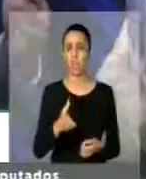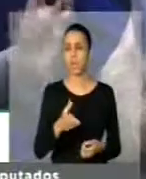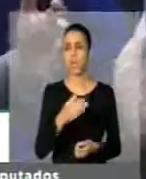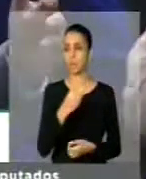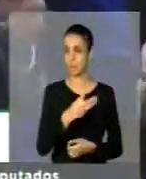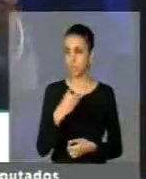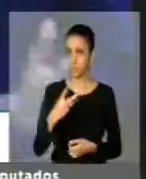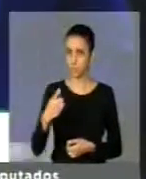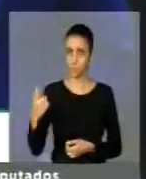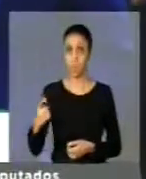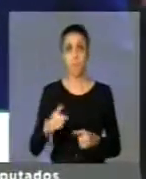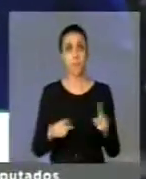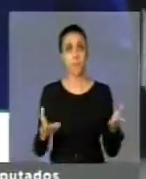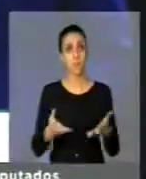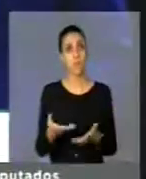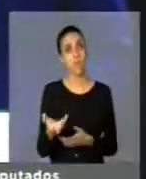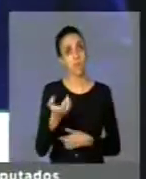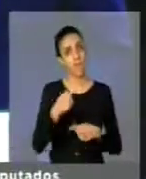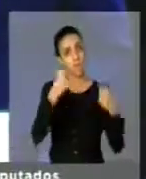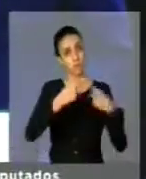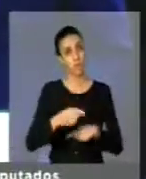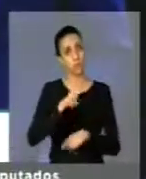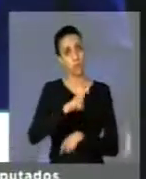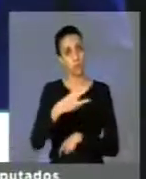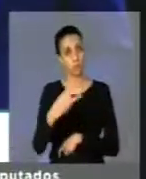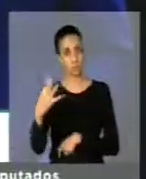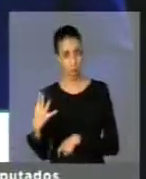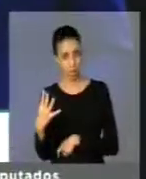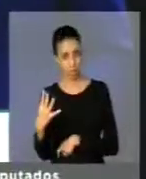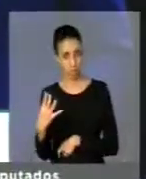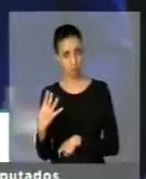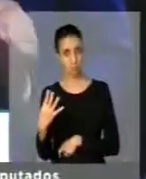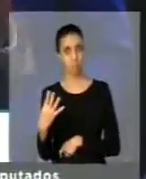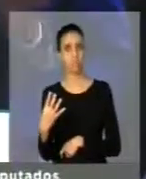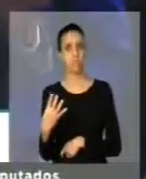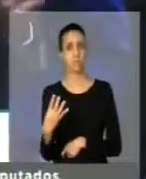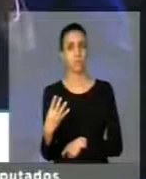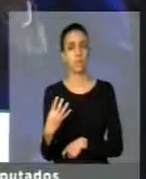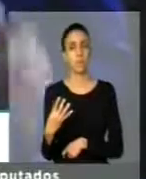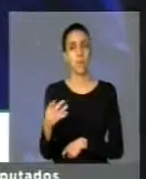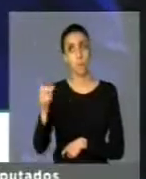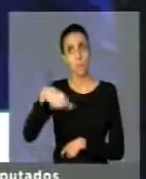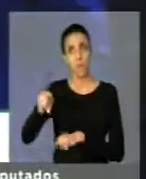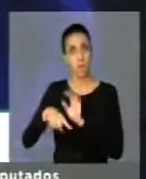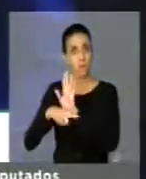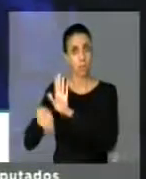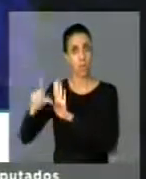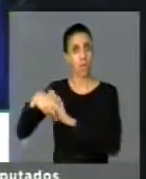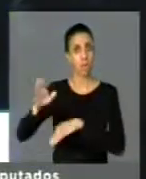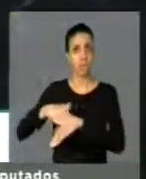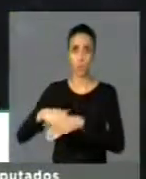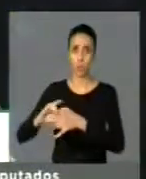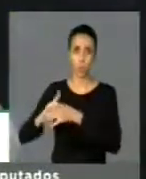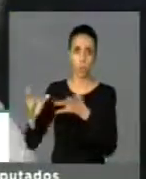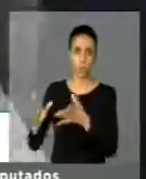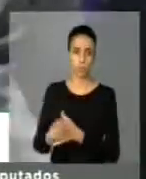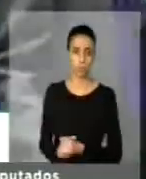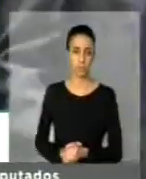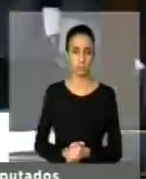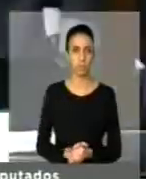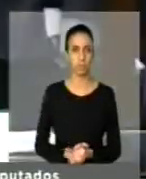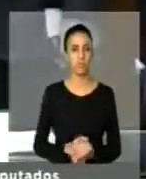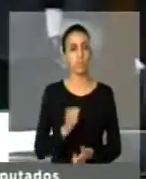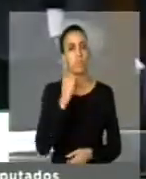mas agora queremos os 534 para que eles possam ter em plena autonomia no sempre patrick do